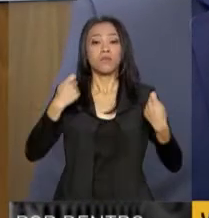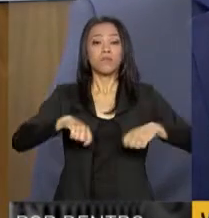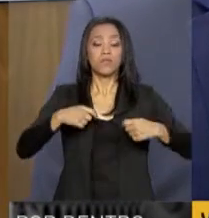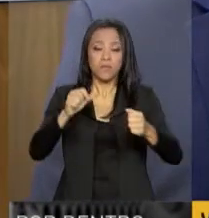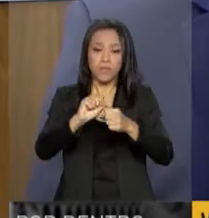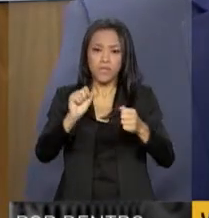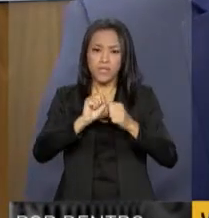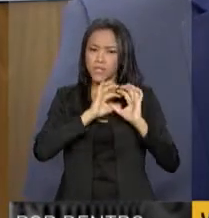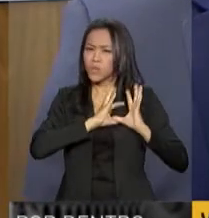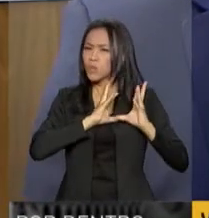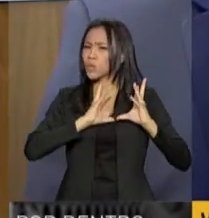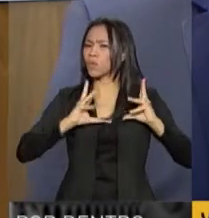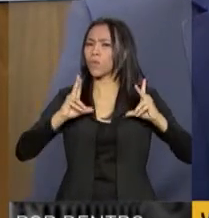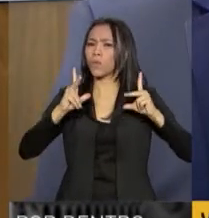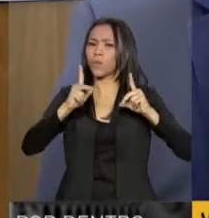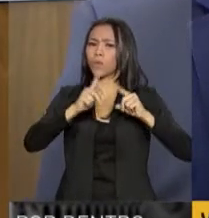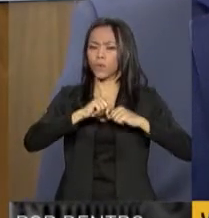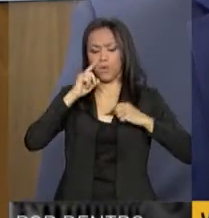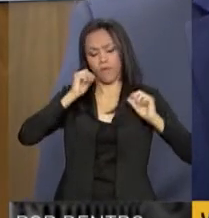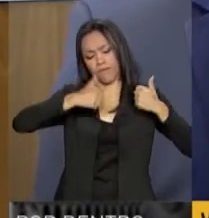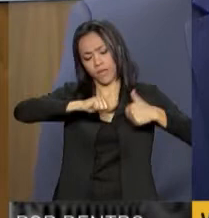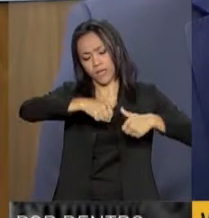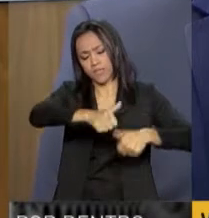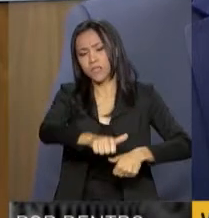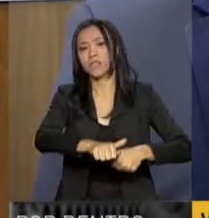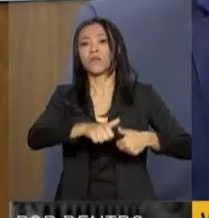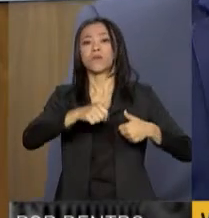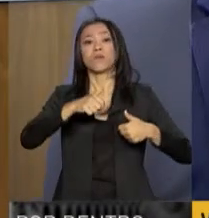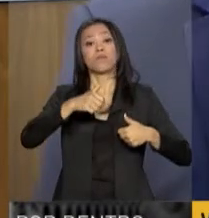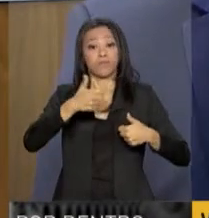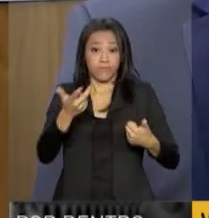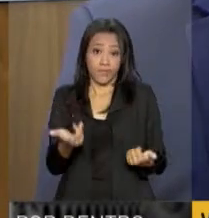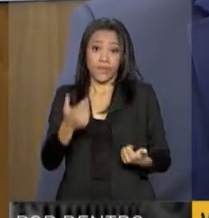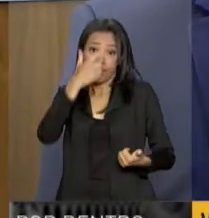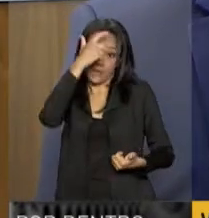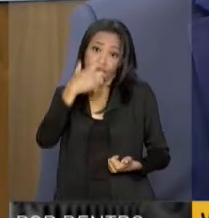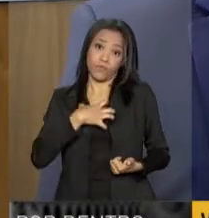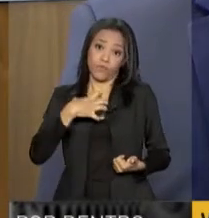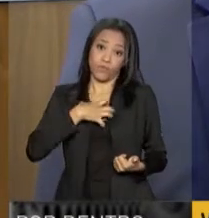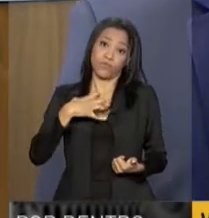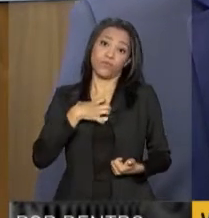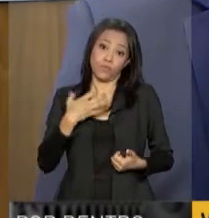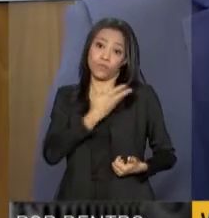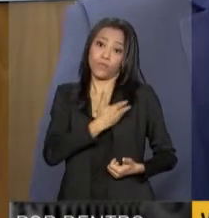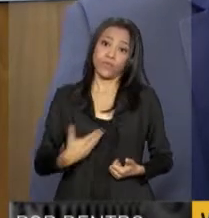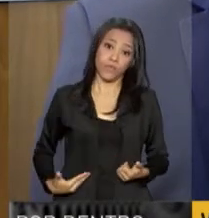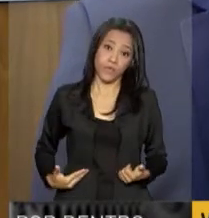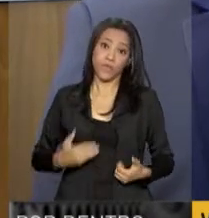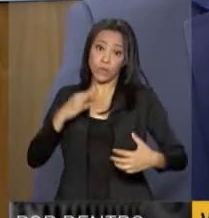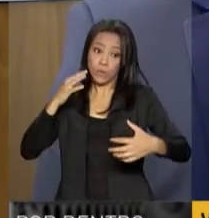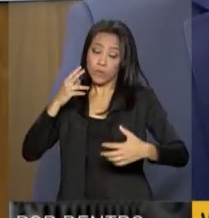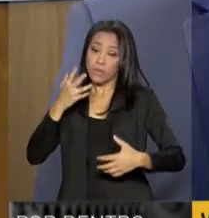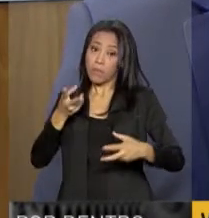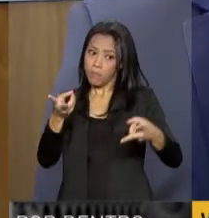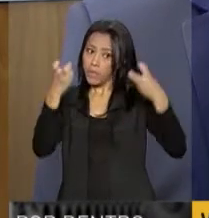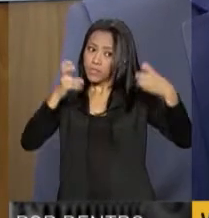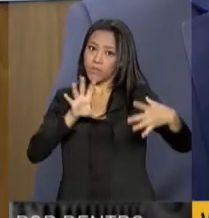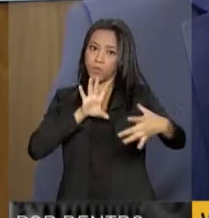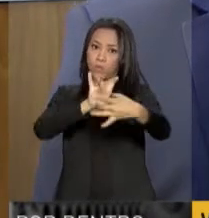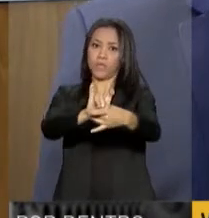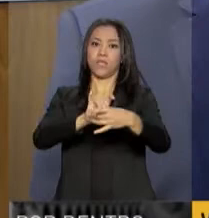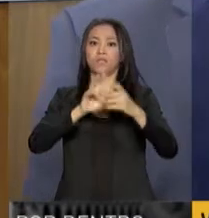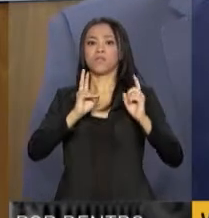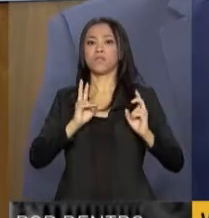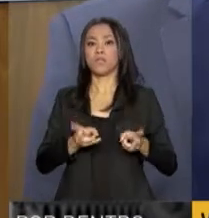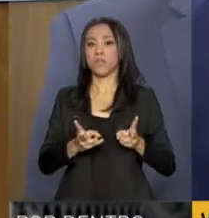levantamento de conseqüências dos nossos atos baseados na realidade porque nós temos uma característica do nosso país de sempre comparar